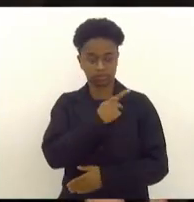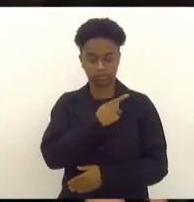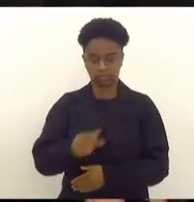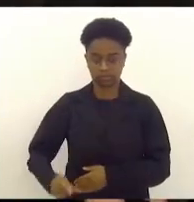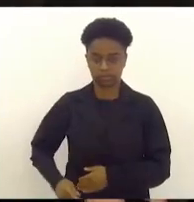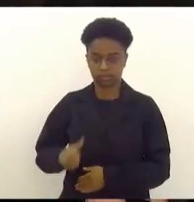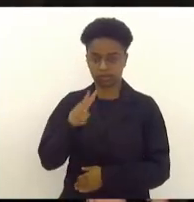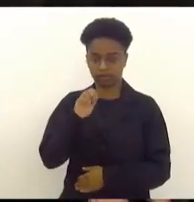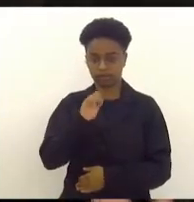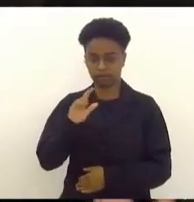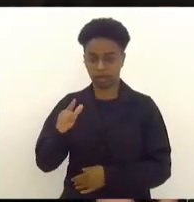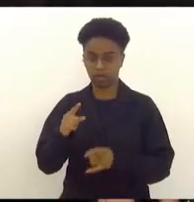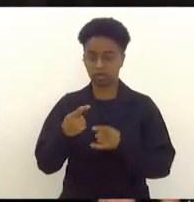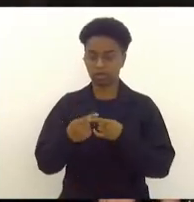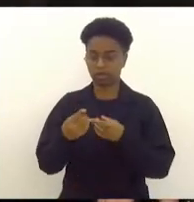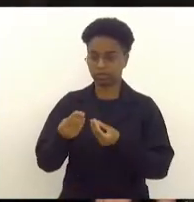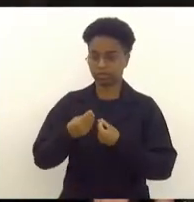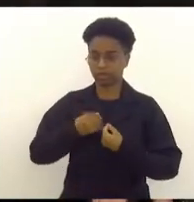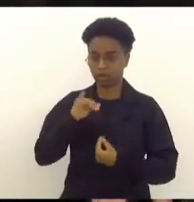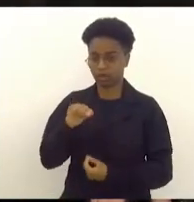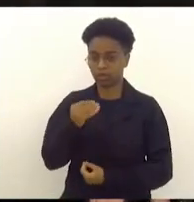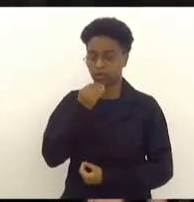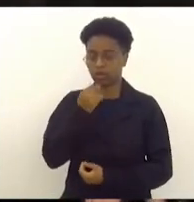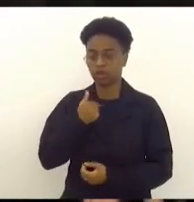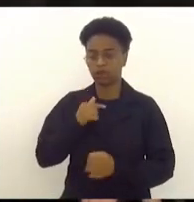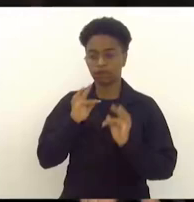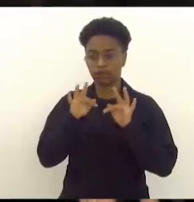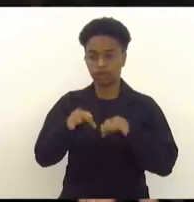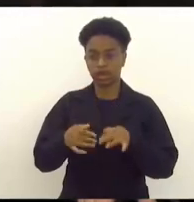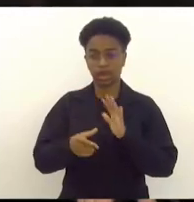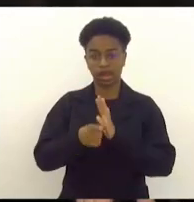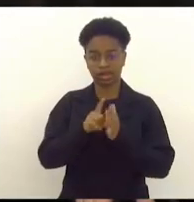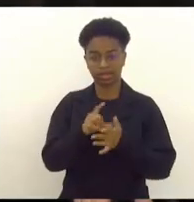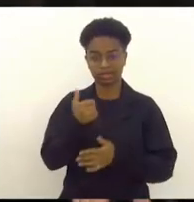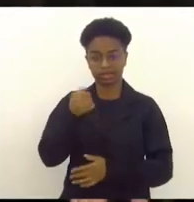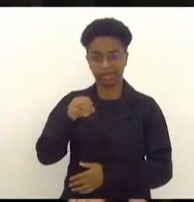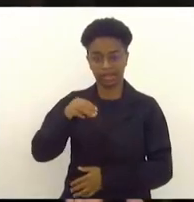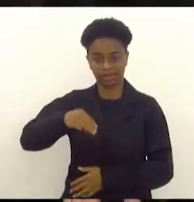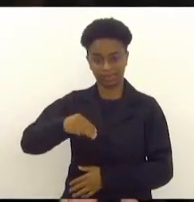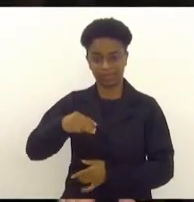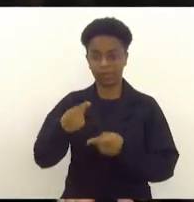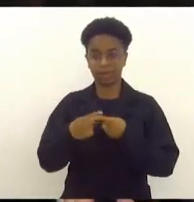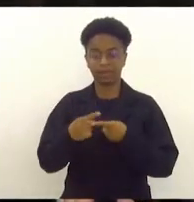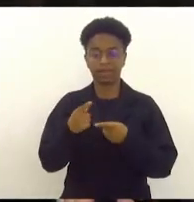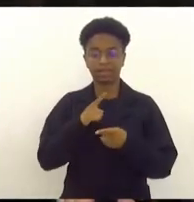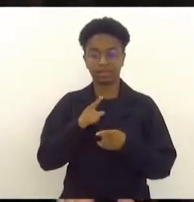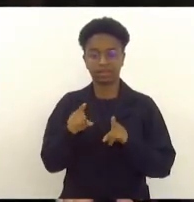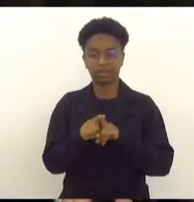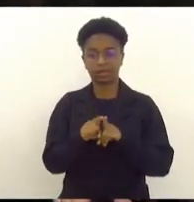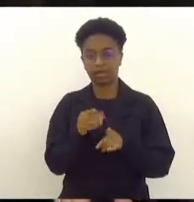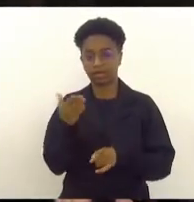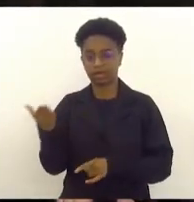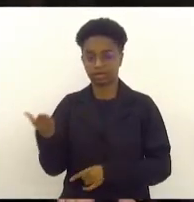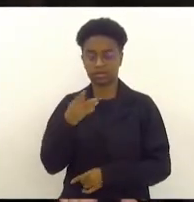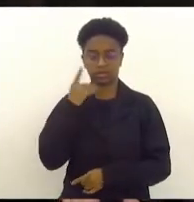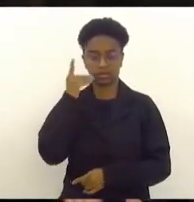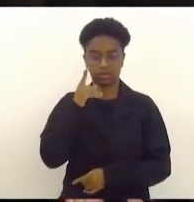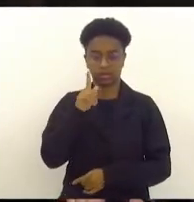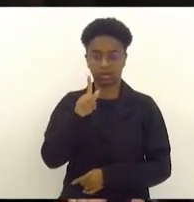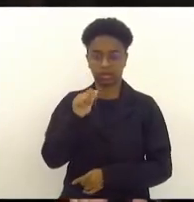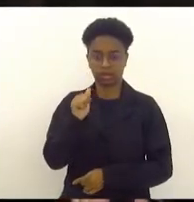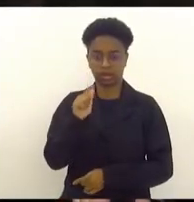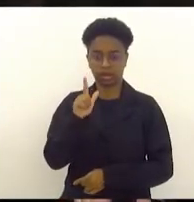Val pela oportunidade encerrando antes dos 10 minutos porque também ainda tem o colega Deputado